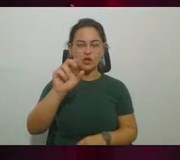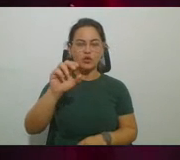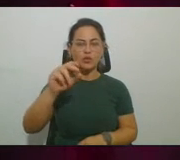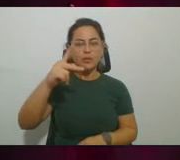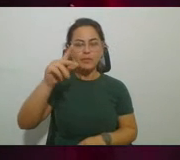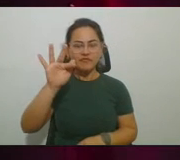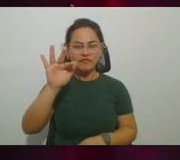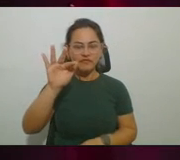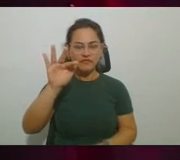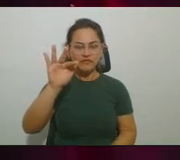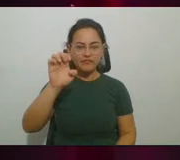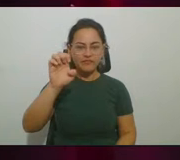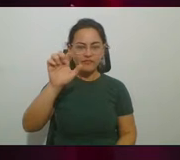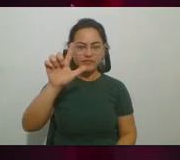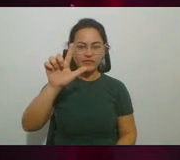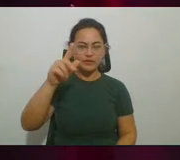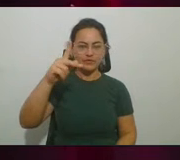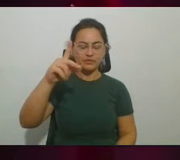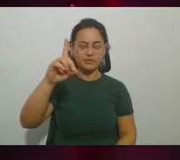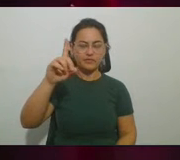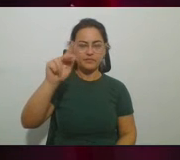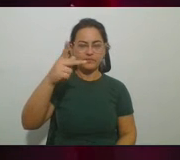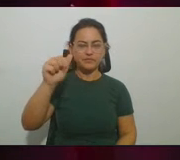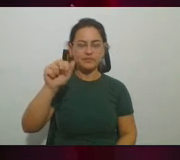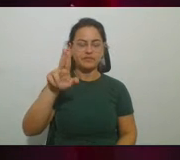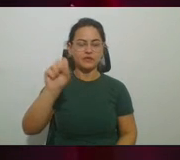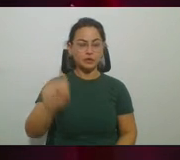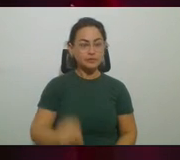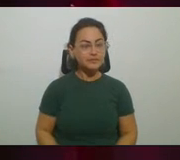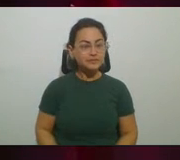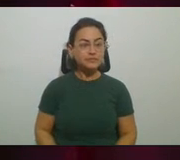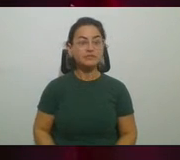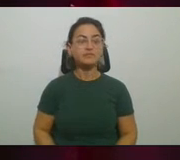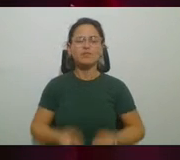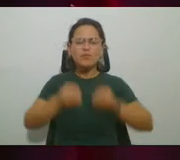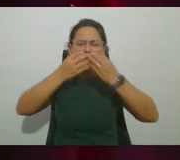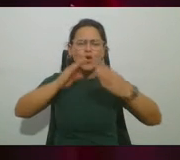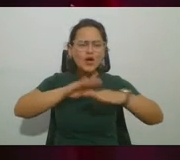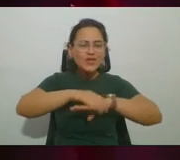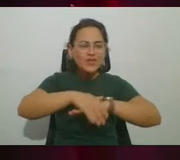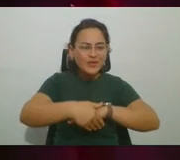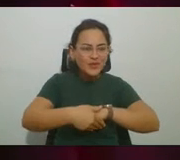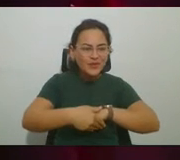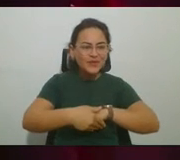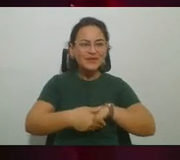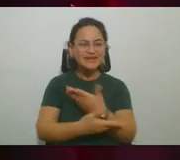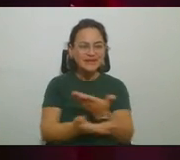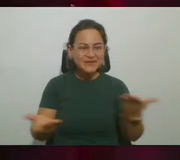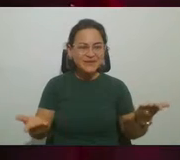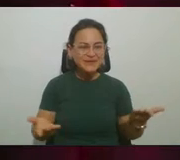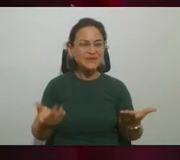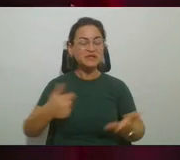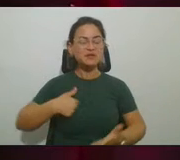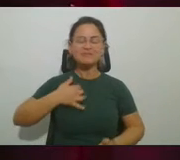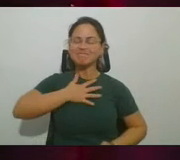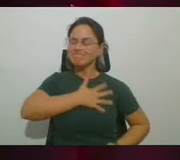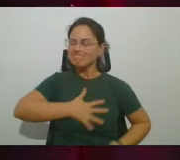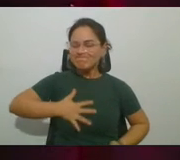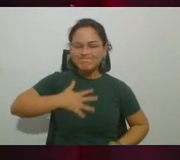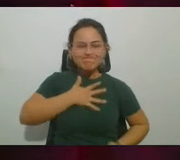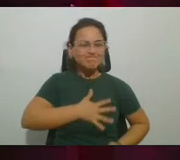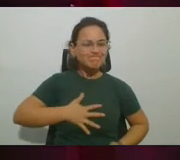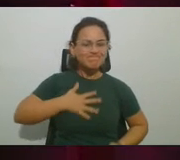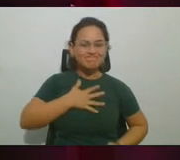Olá, boa noite a todos que nos acompanham. É uma satisfação dirigir-lhes algumas palavras após o